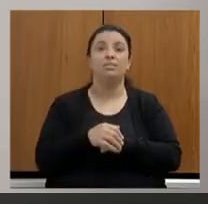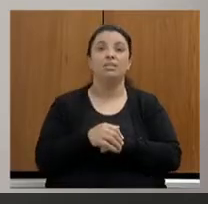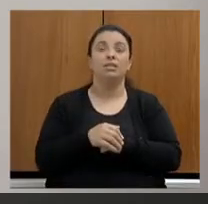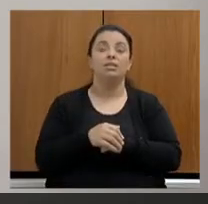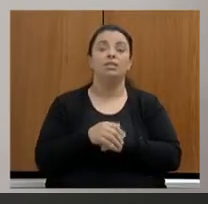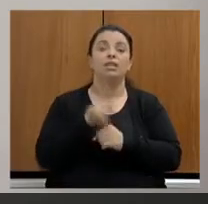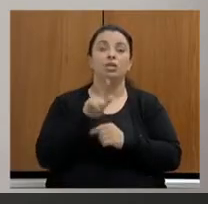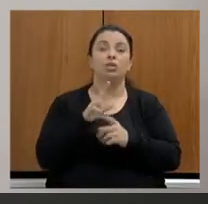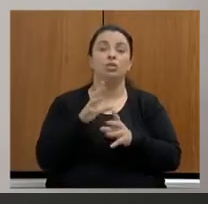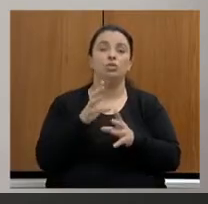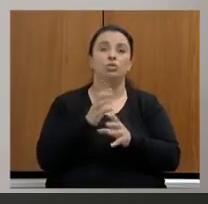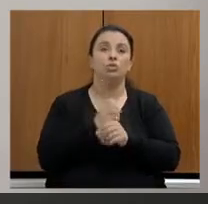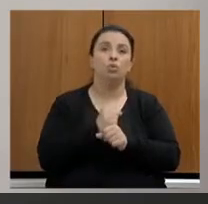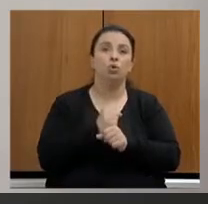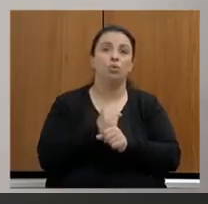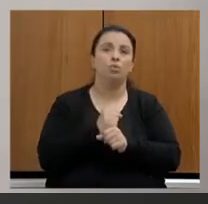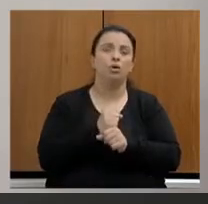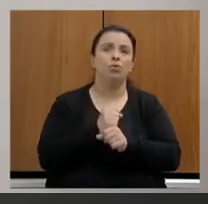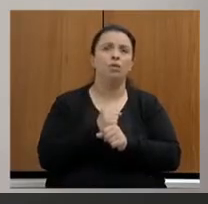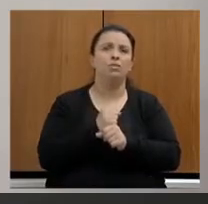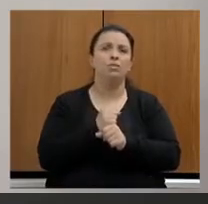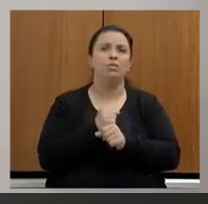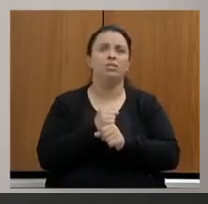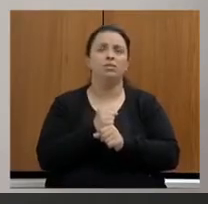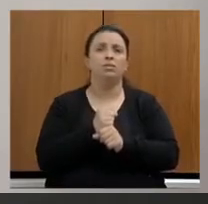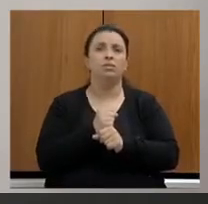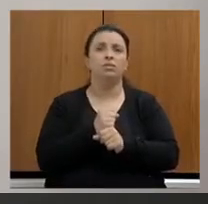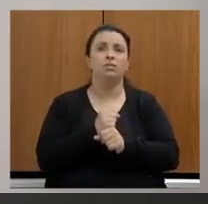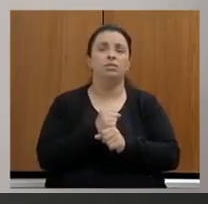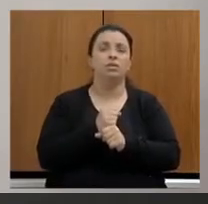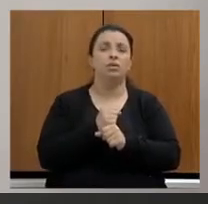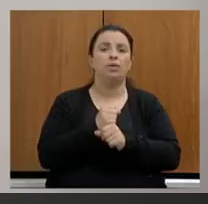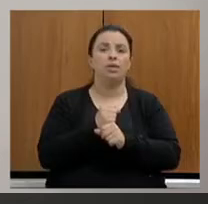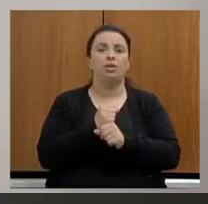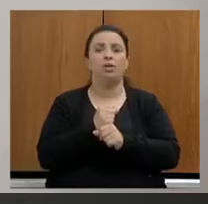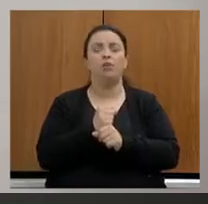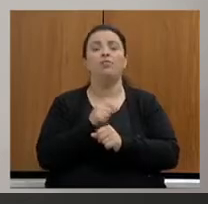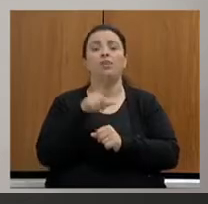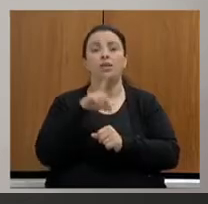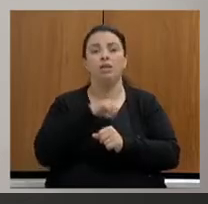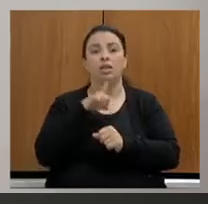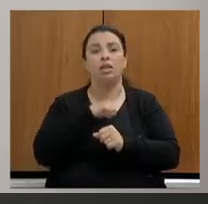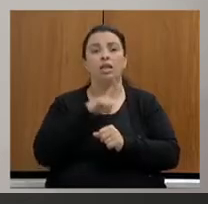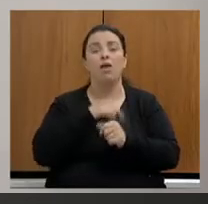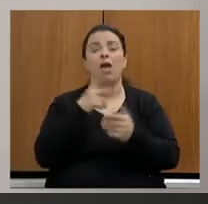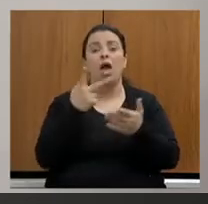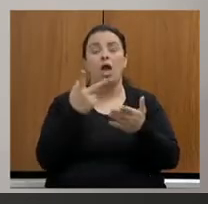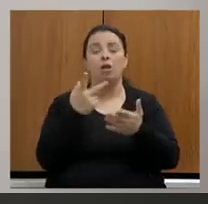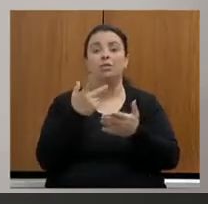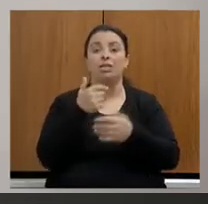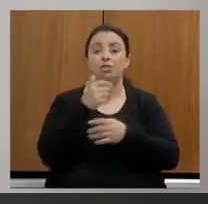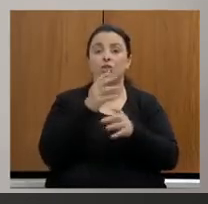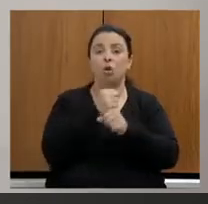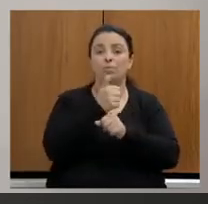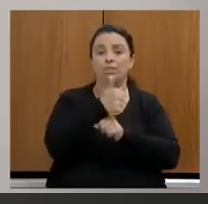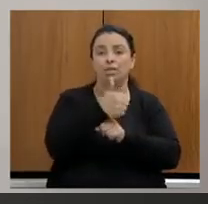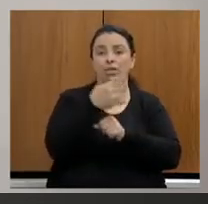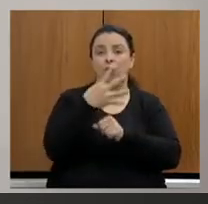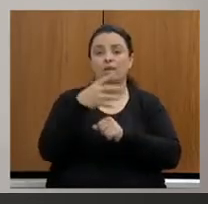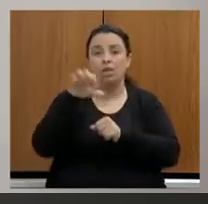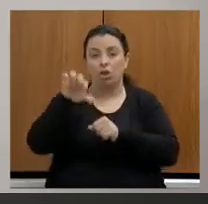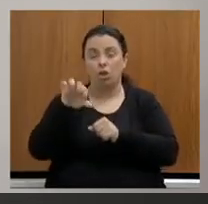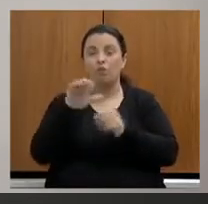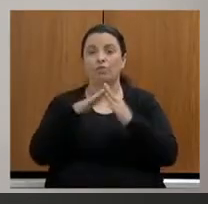desses municípios que tiveram ou suspeita ou confirmação da contaminação Por que o vídeo